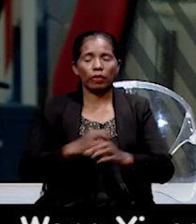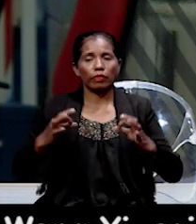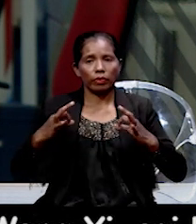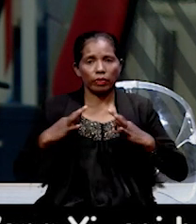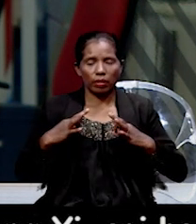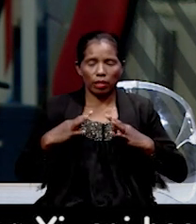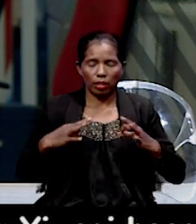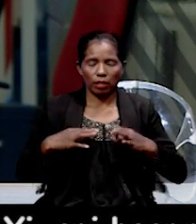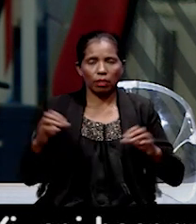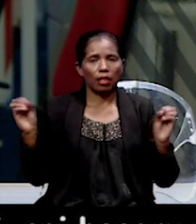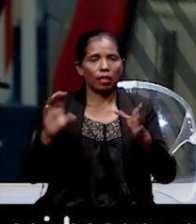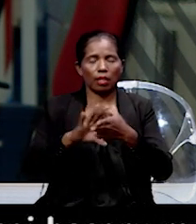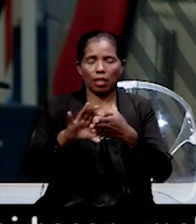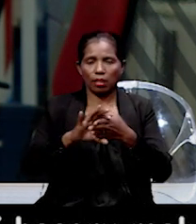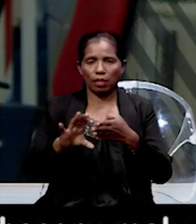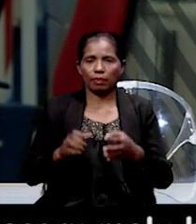autorização.